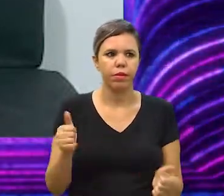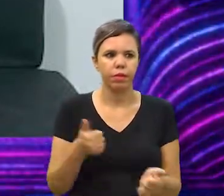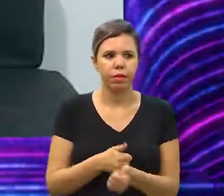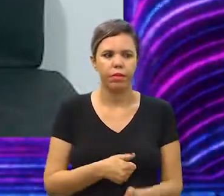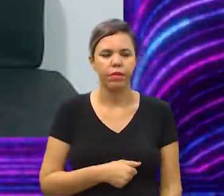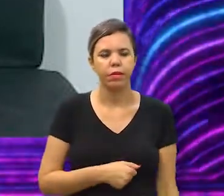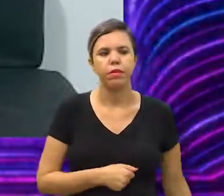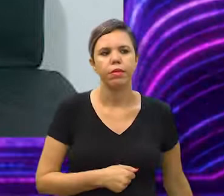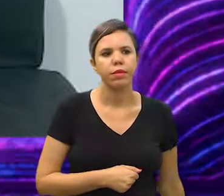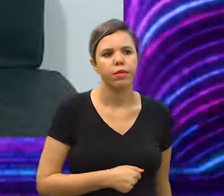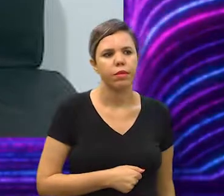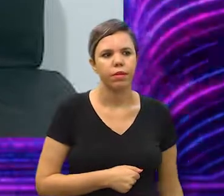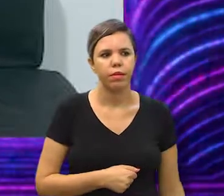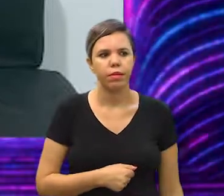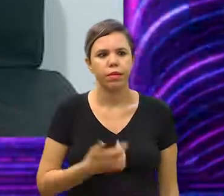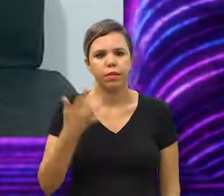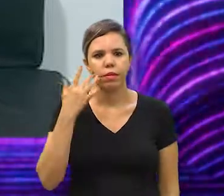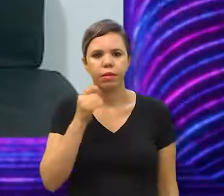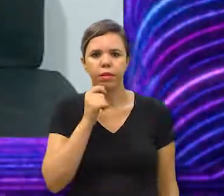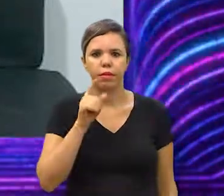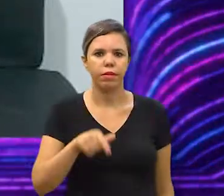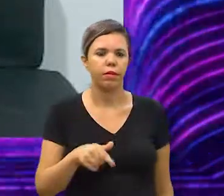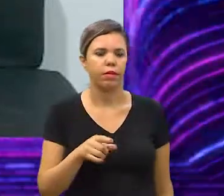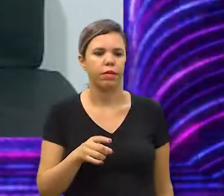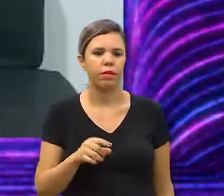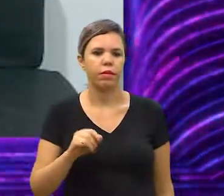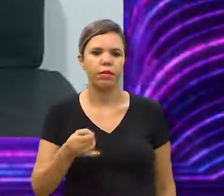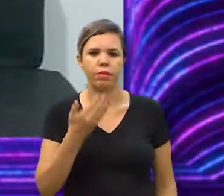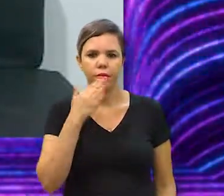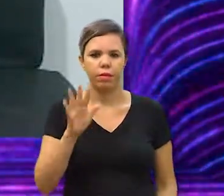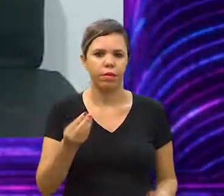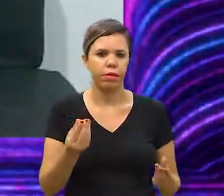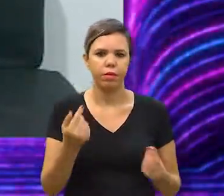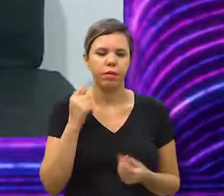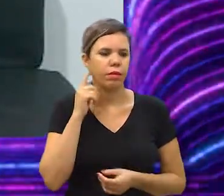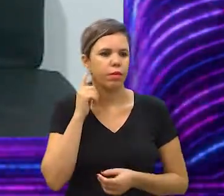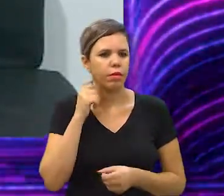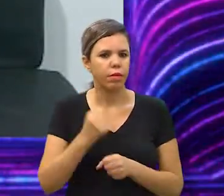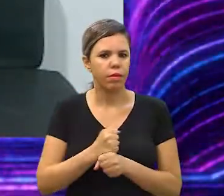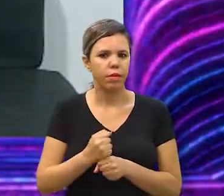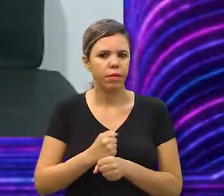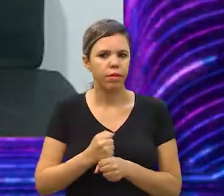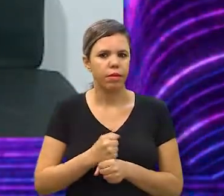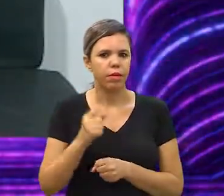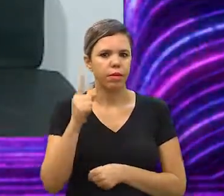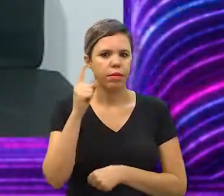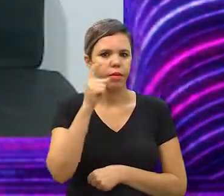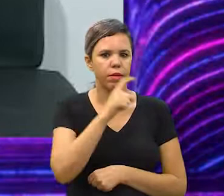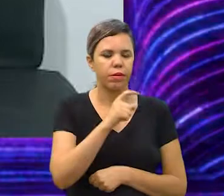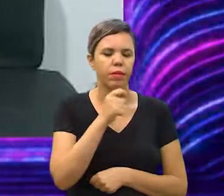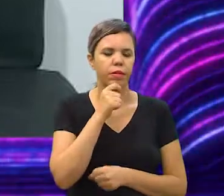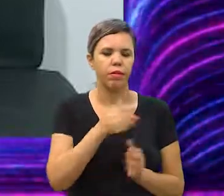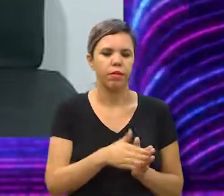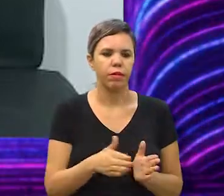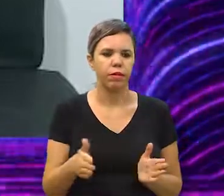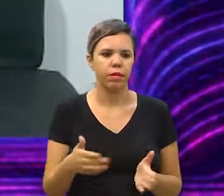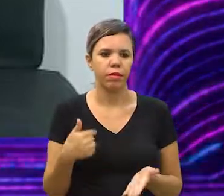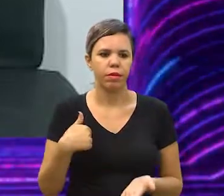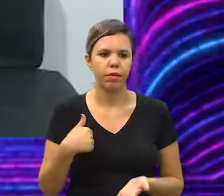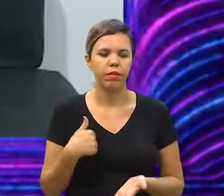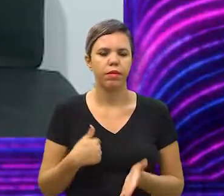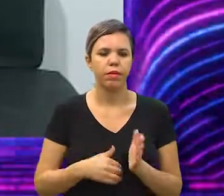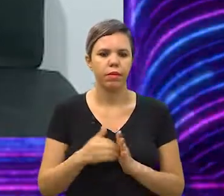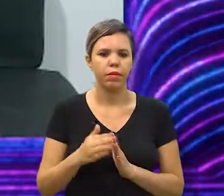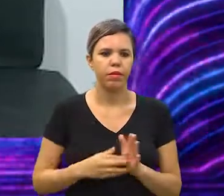breve. E acho que por enquanto é isso. Eu não vou prometer muita coisa, porque esses anos de pandemia foram muito difíceis, né? Tanto que o